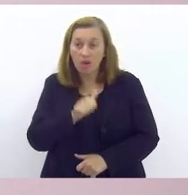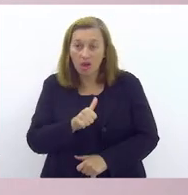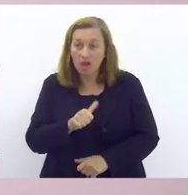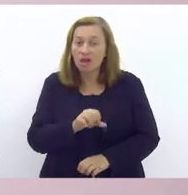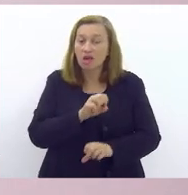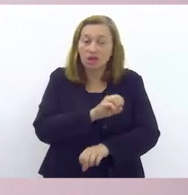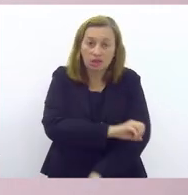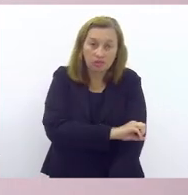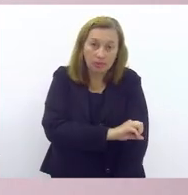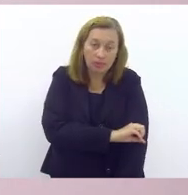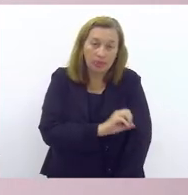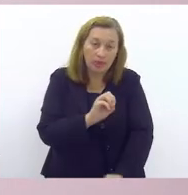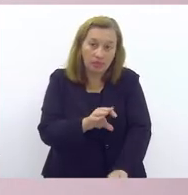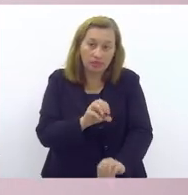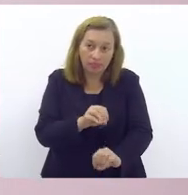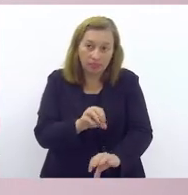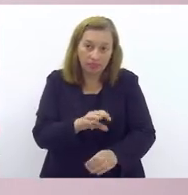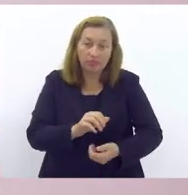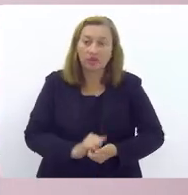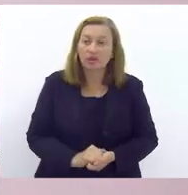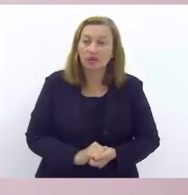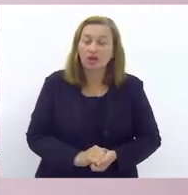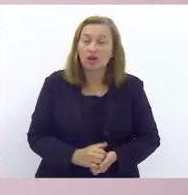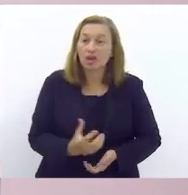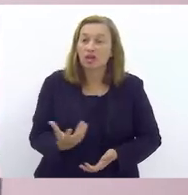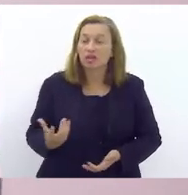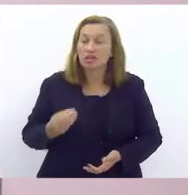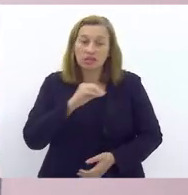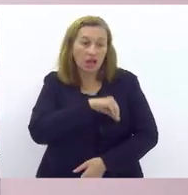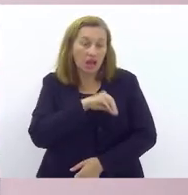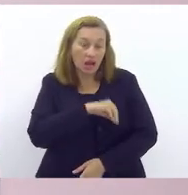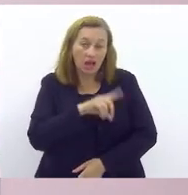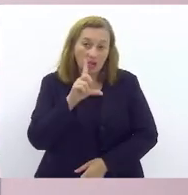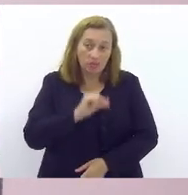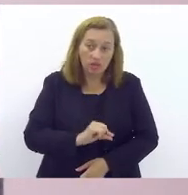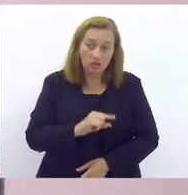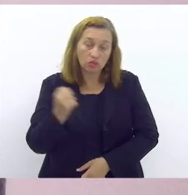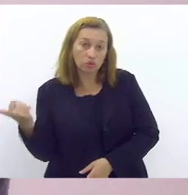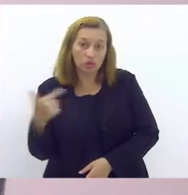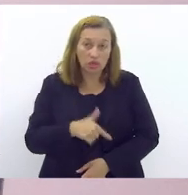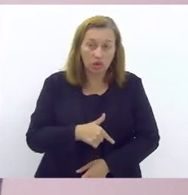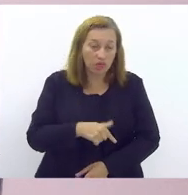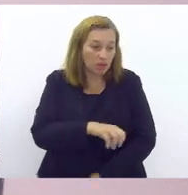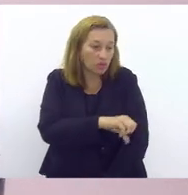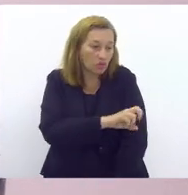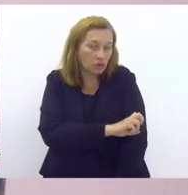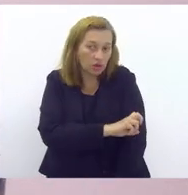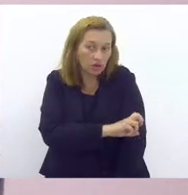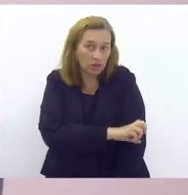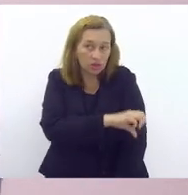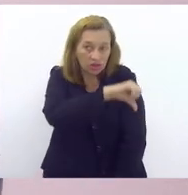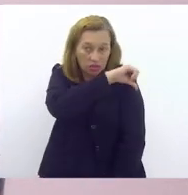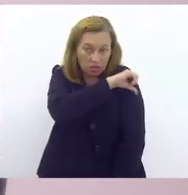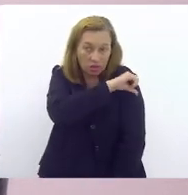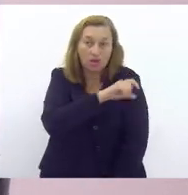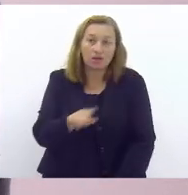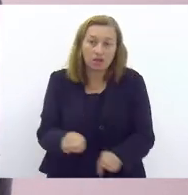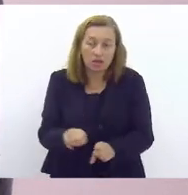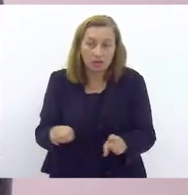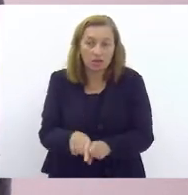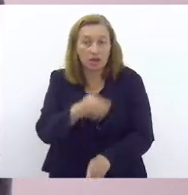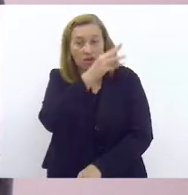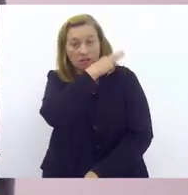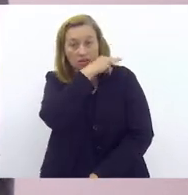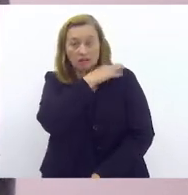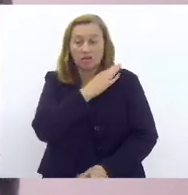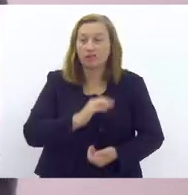educação infantil no Fundamental 1, recebem menos do que o Fundamental 2 e o Médio, na iniciativa privada,